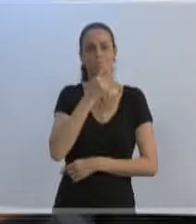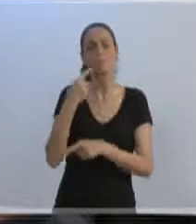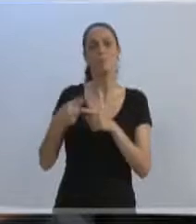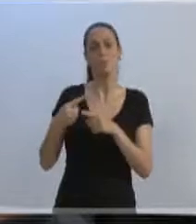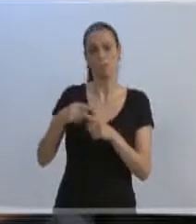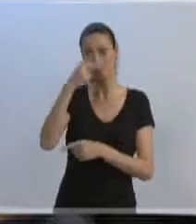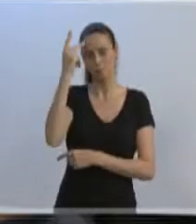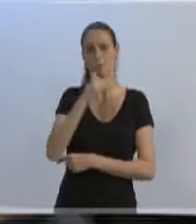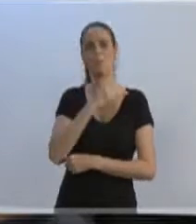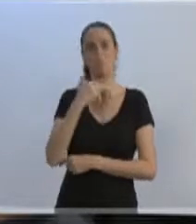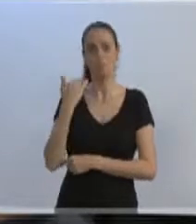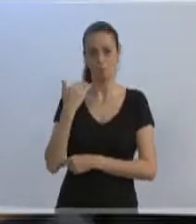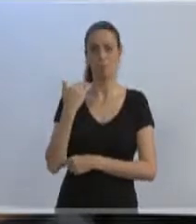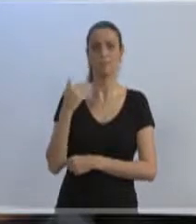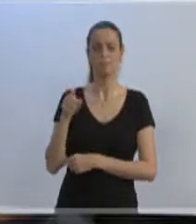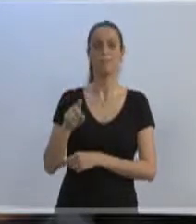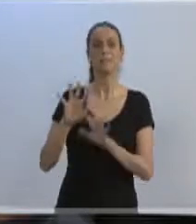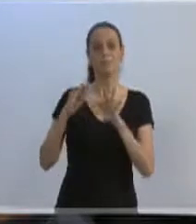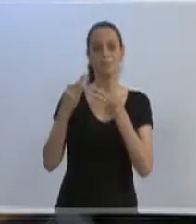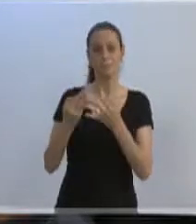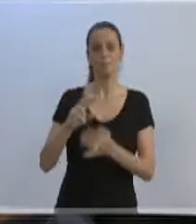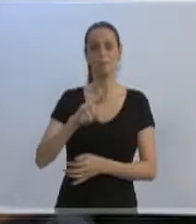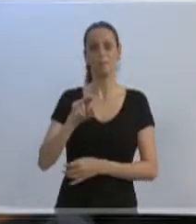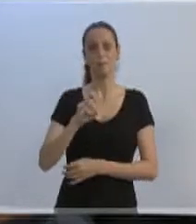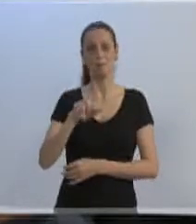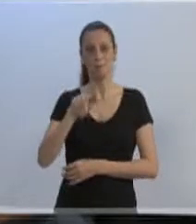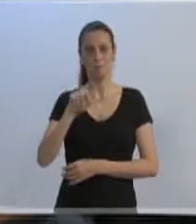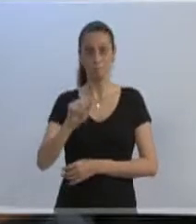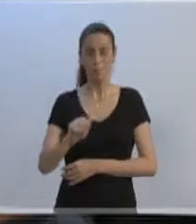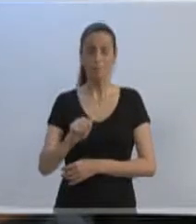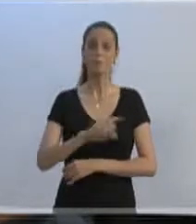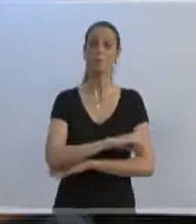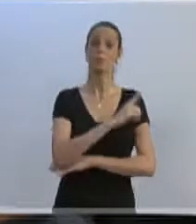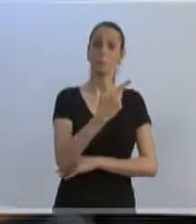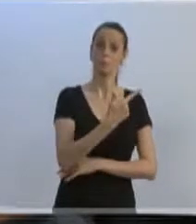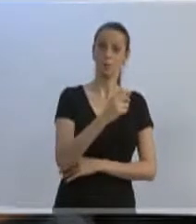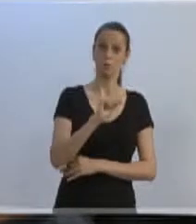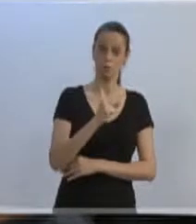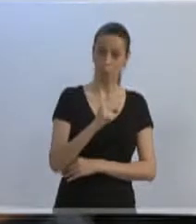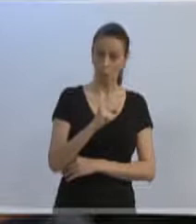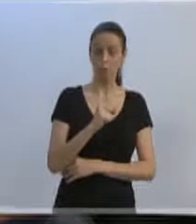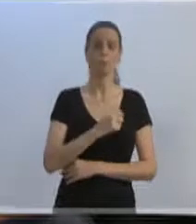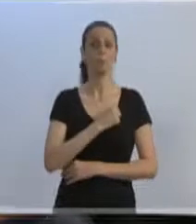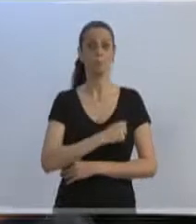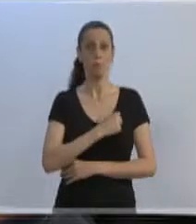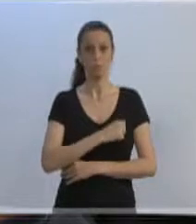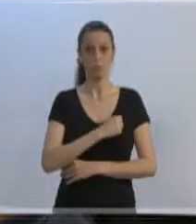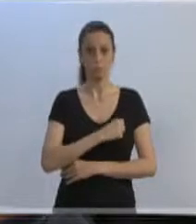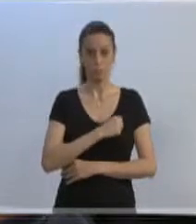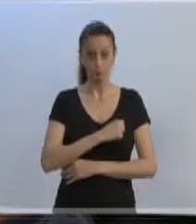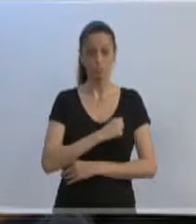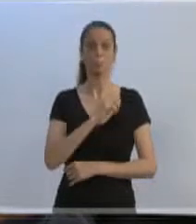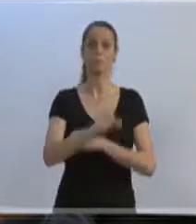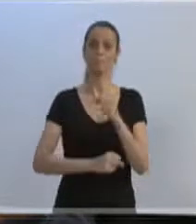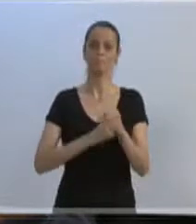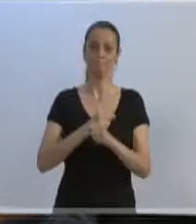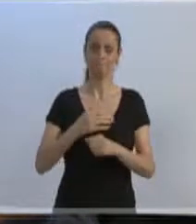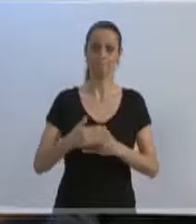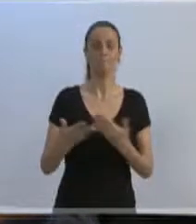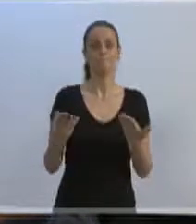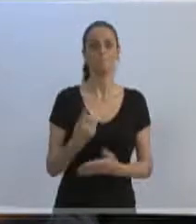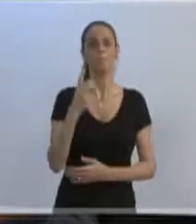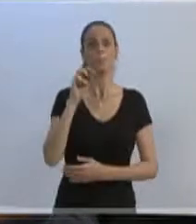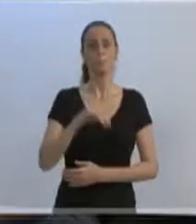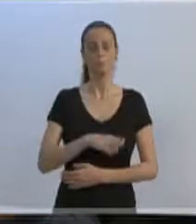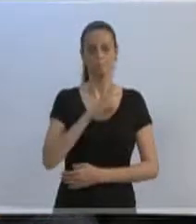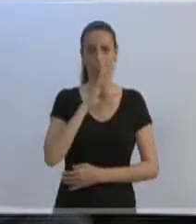galinha aires pelo seu falecimento ocorrido no dia 28 8 de 2017 um minuto de silêncio